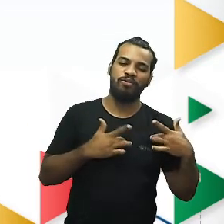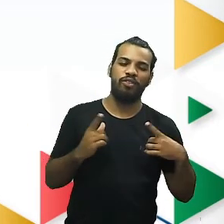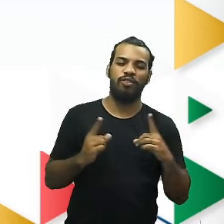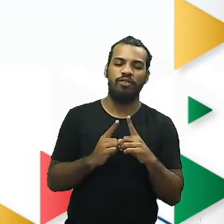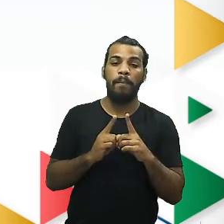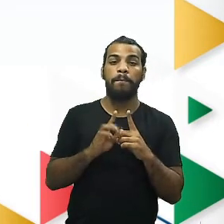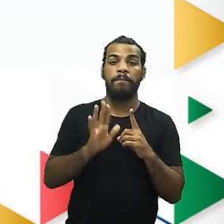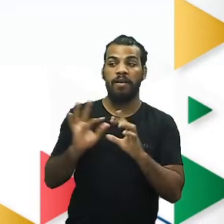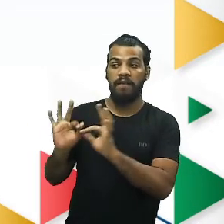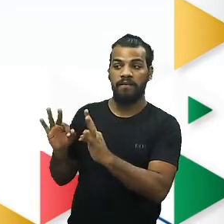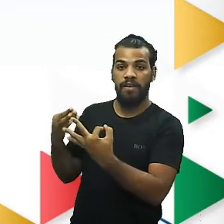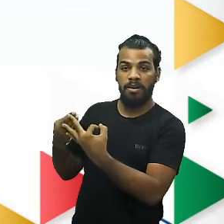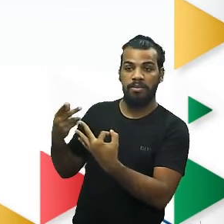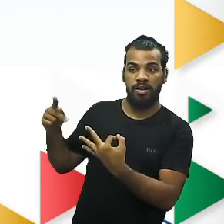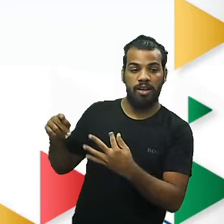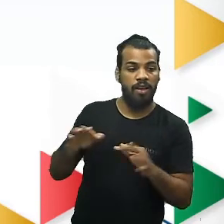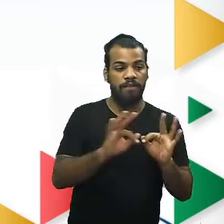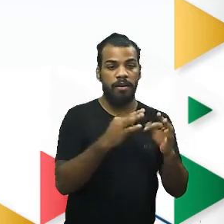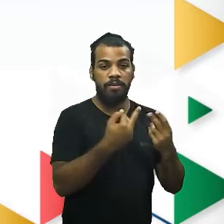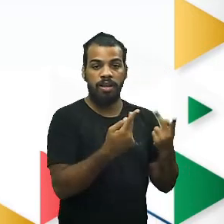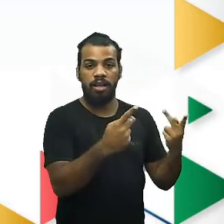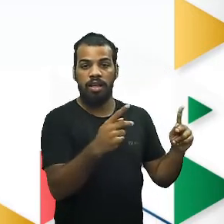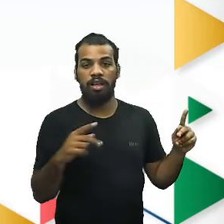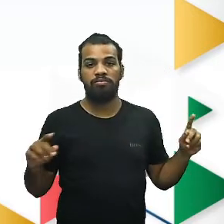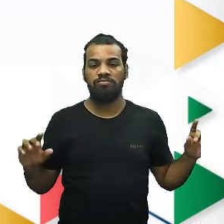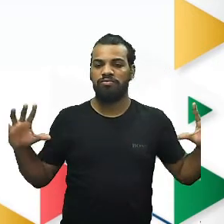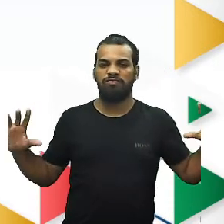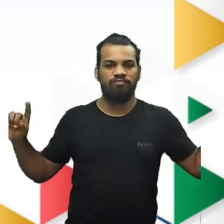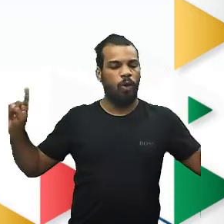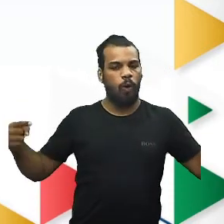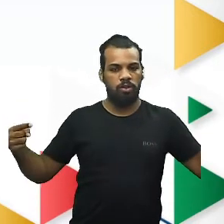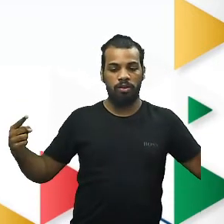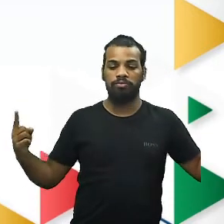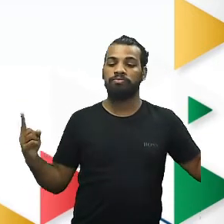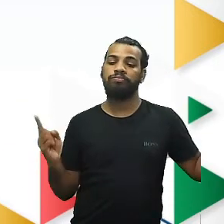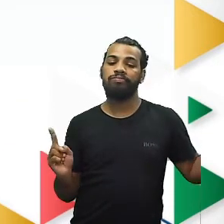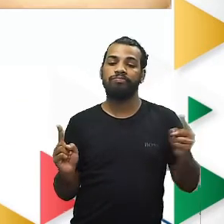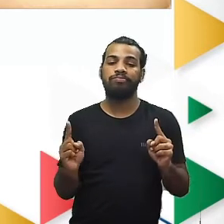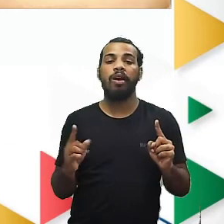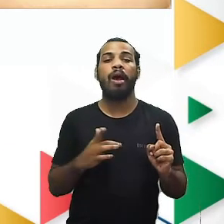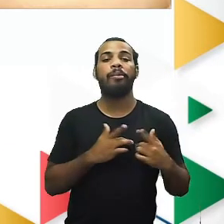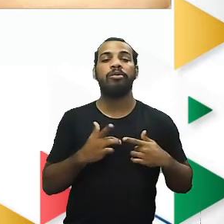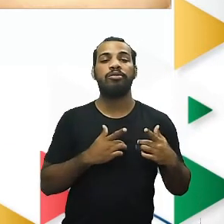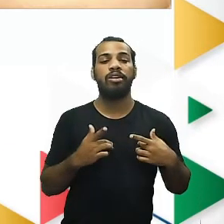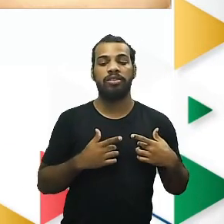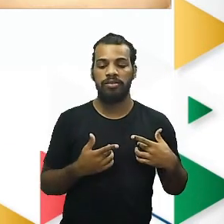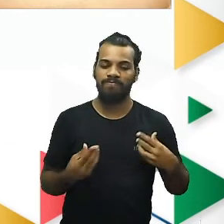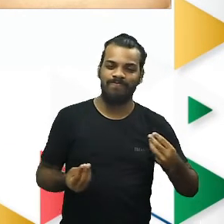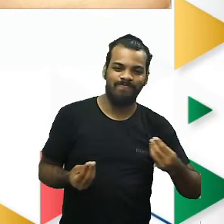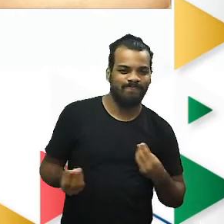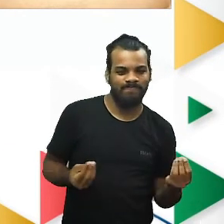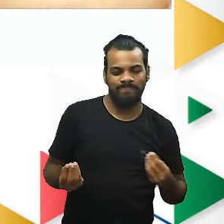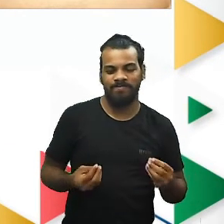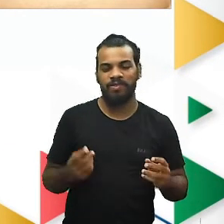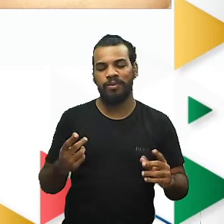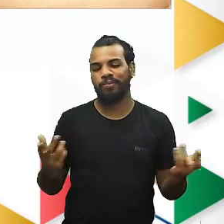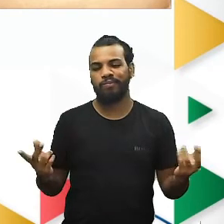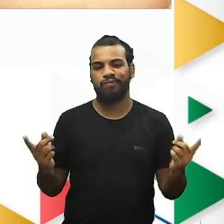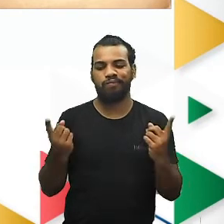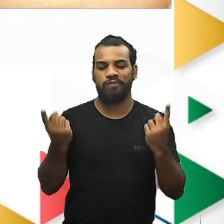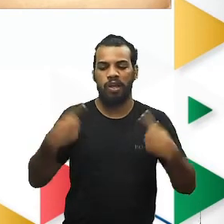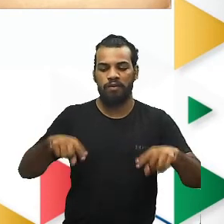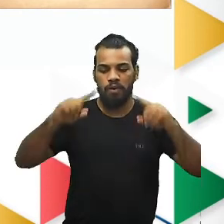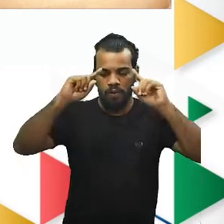romance proibido e termina numa grande tragédia, né? Como todo mundo conhece essa história. Aí o teatro musical